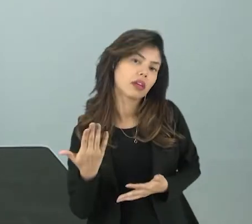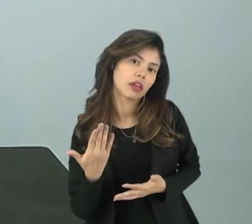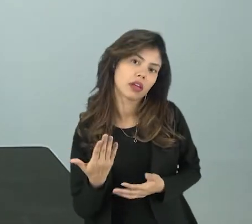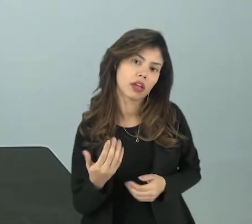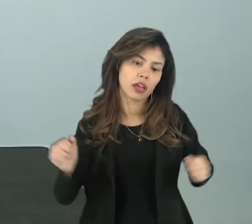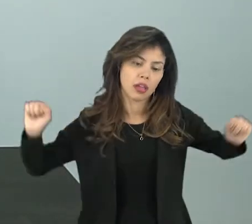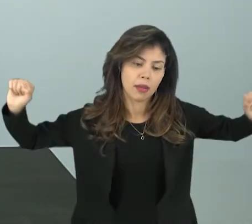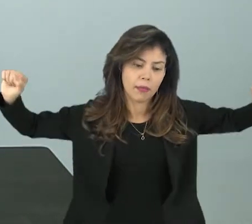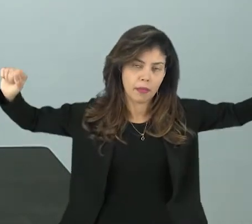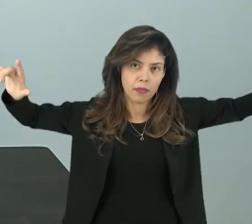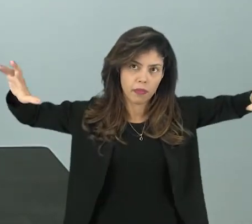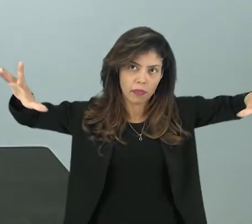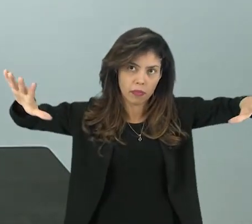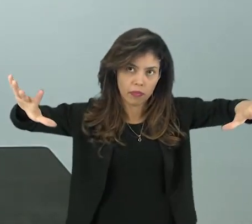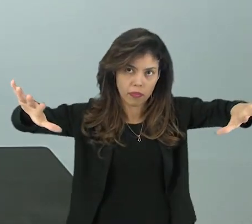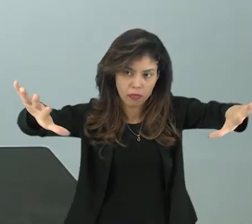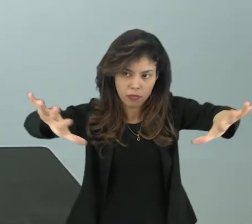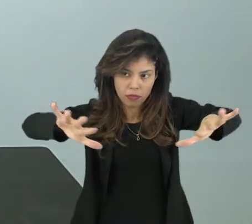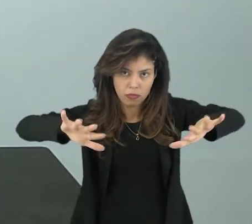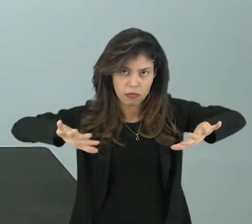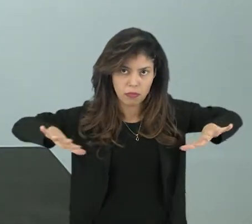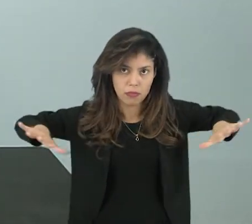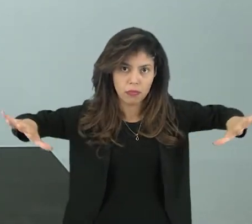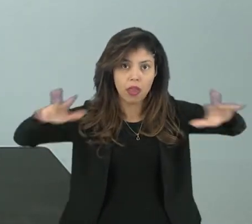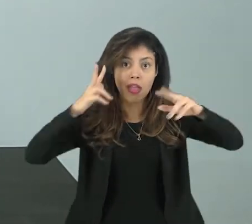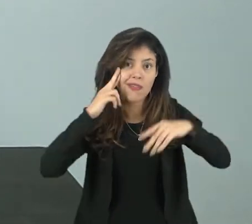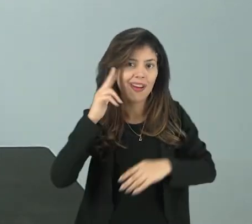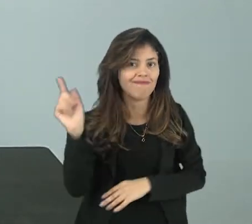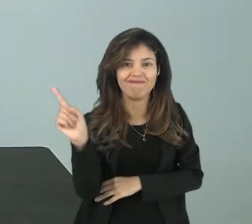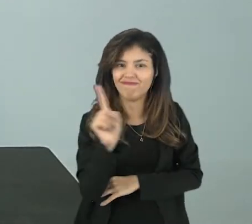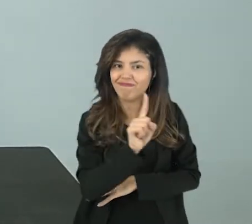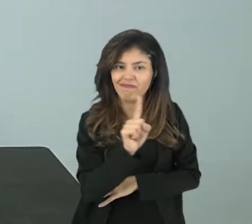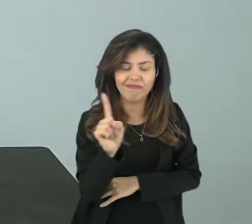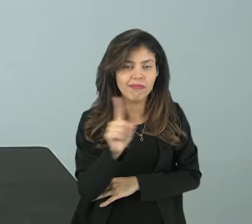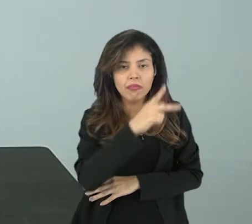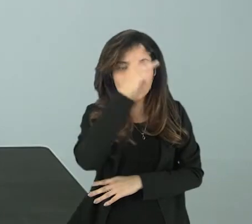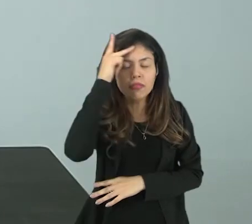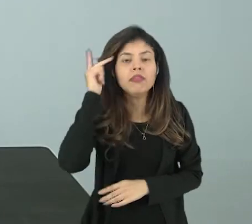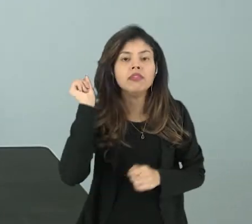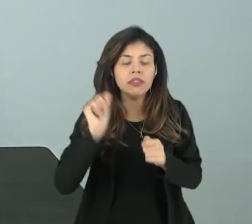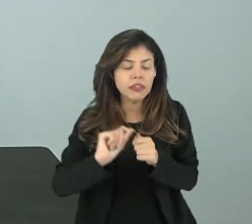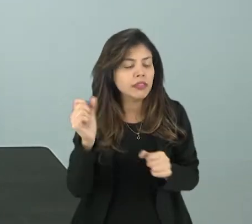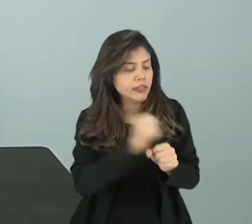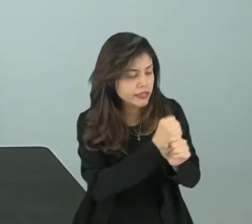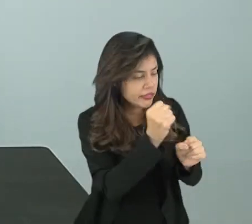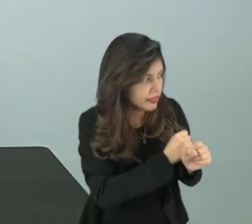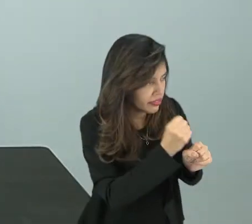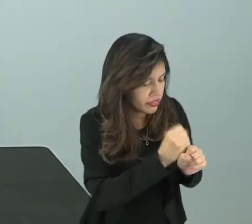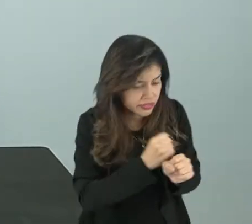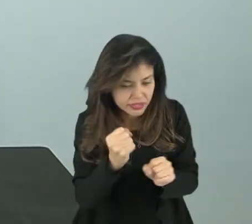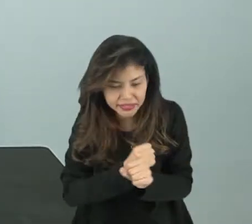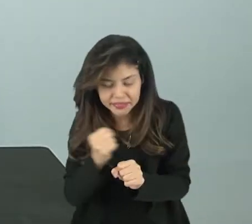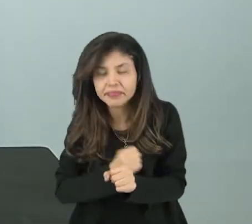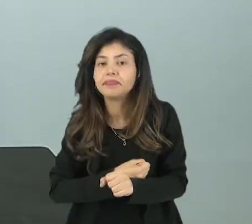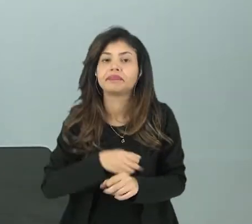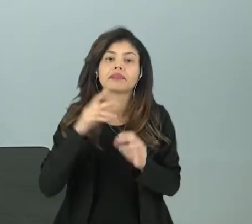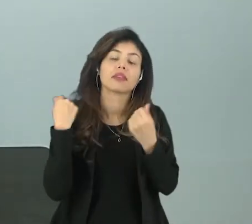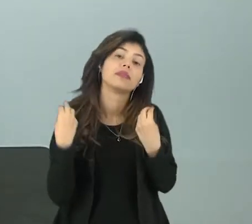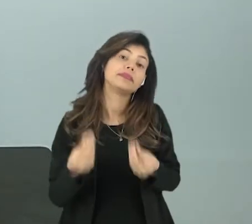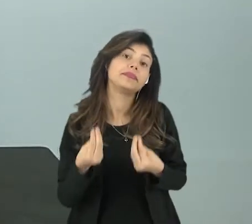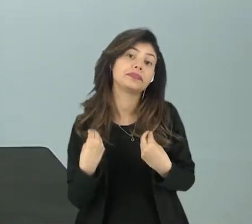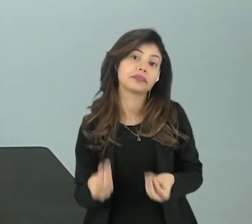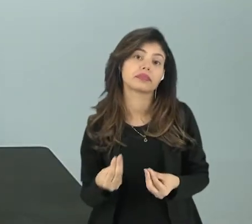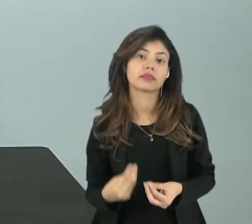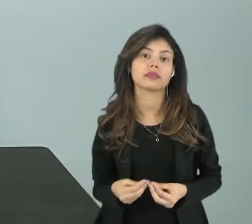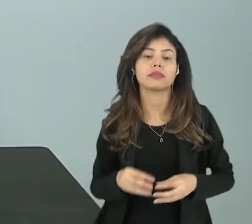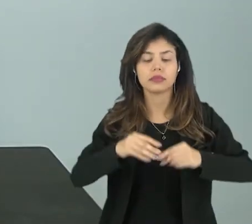aquela barragem, Foi natural? Não. Foi pessoas que fizeram, Homem que fez aquilo dali. Para quê? Para